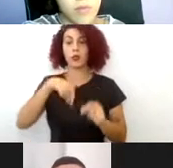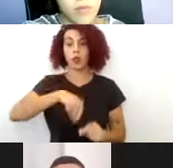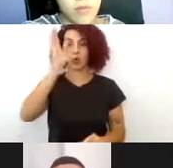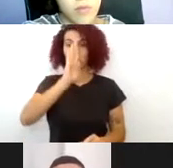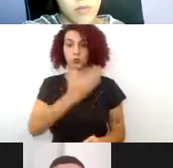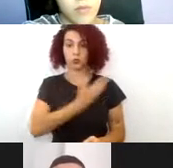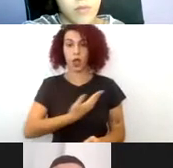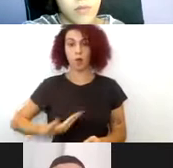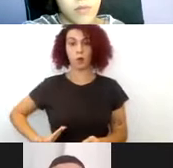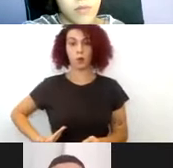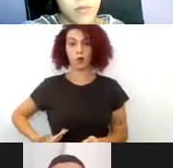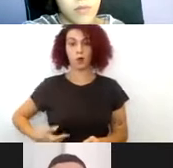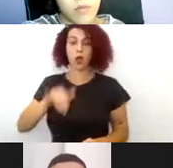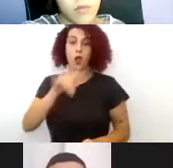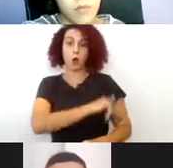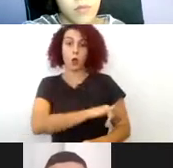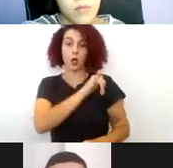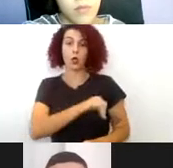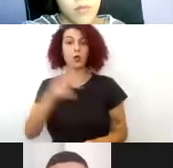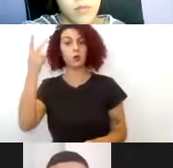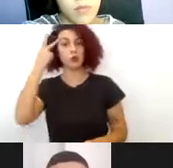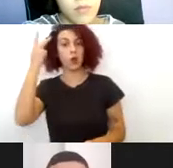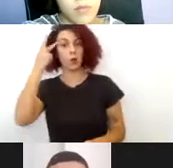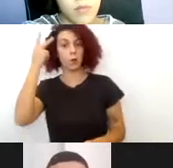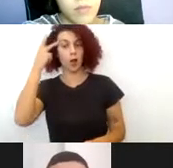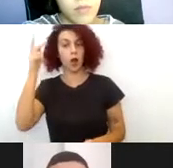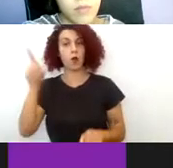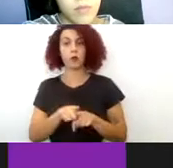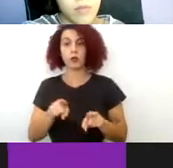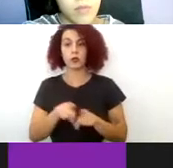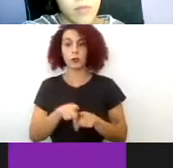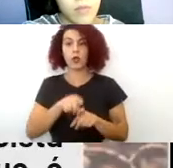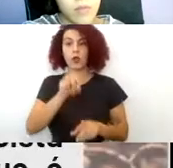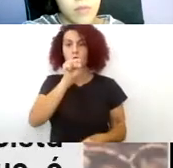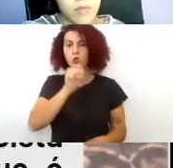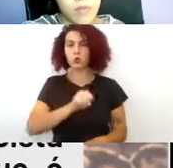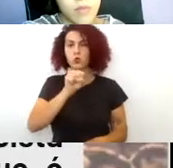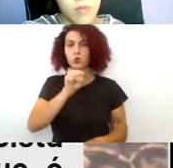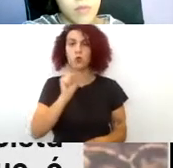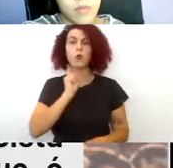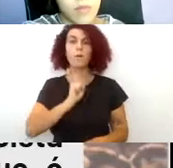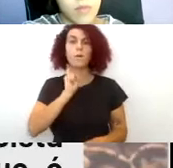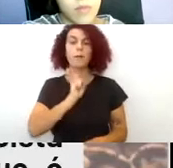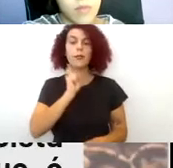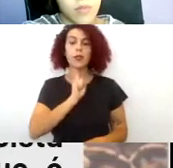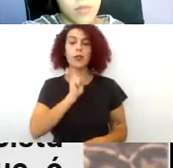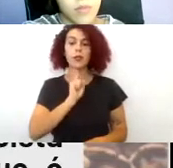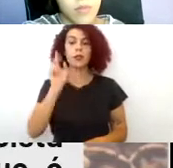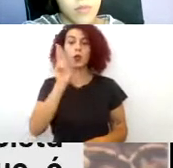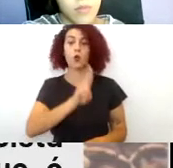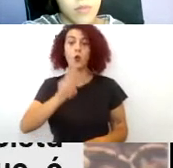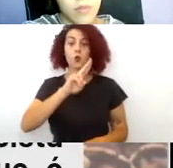Rio de Janeiro em São Paulo e Espírito Santo último e sul de Minas Gerais utiliza trabalho